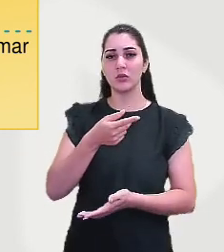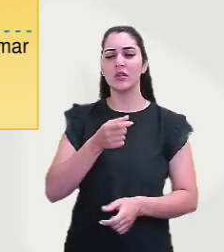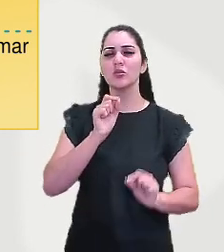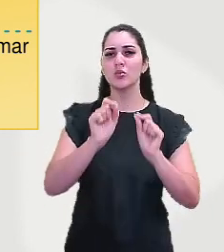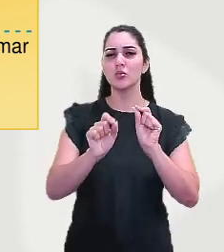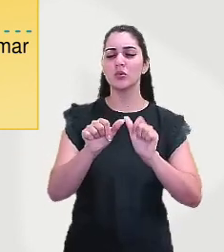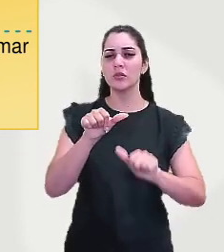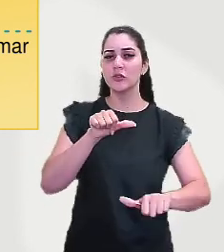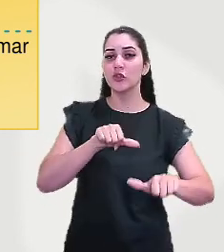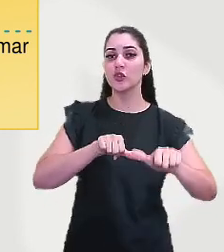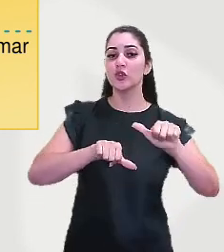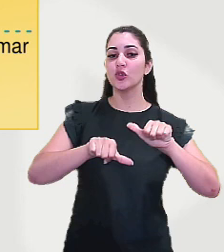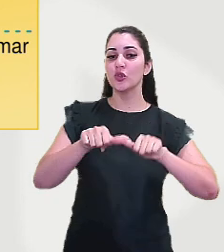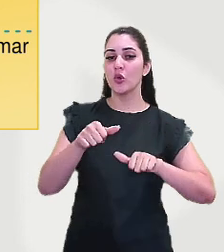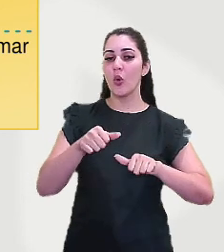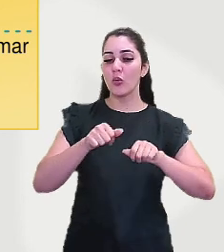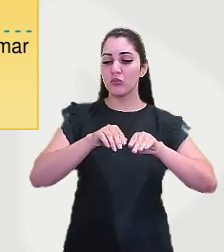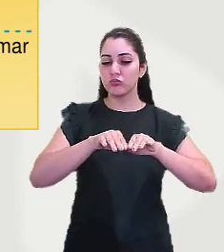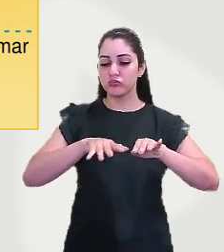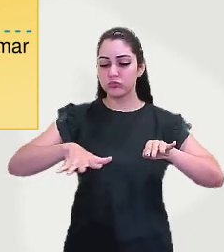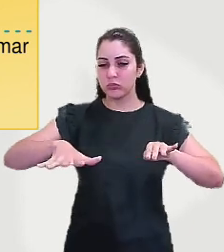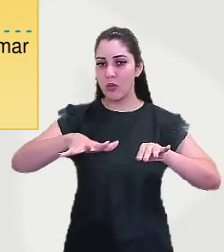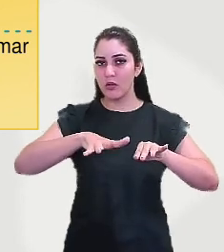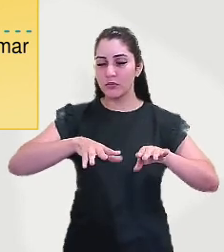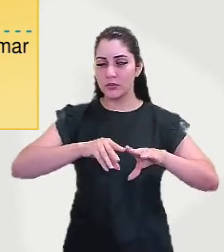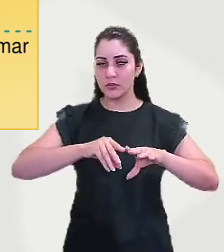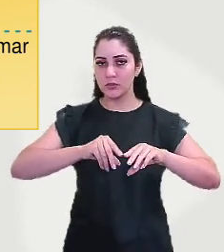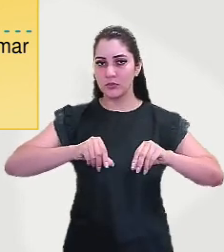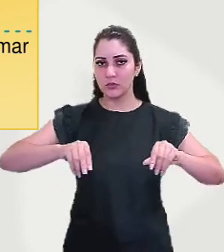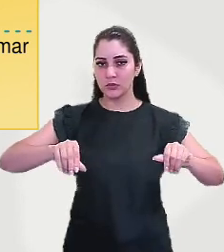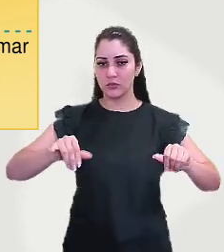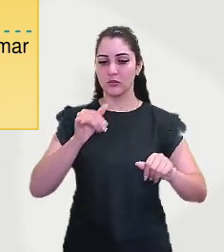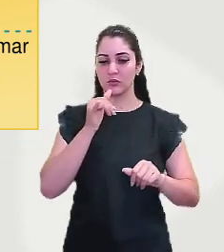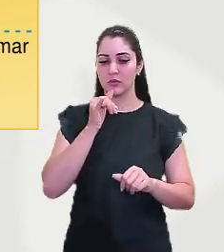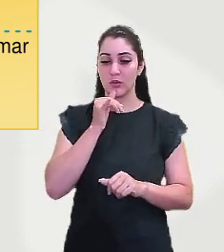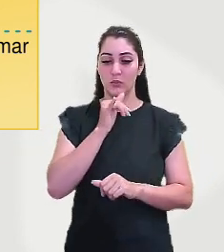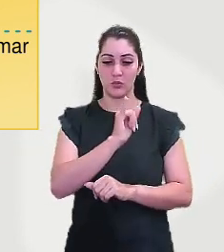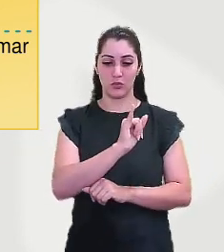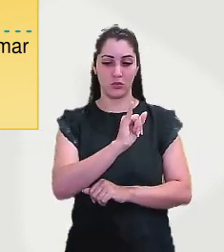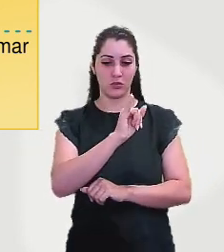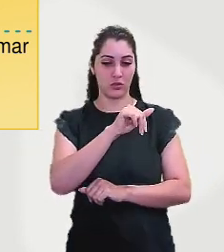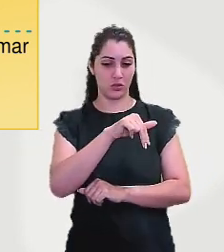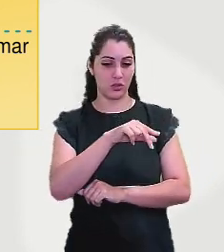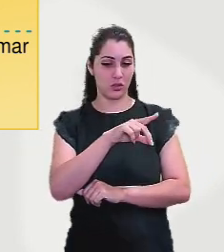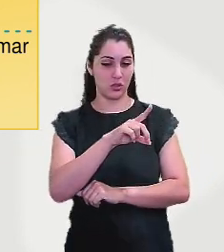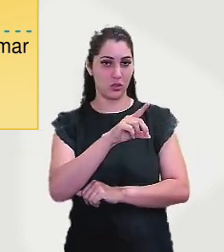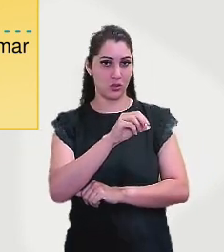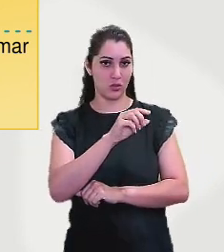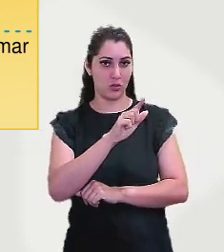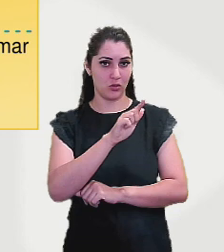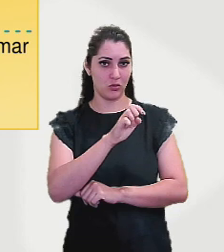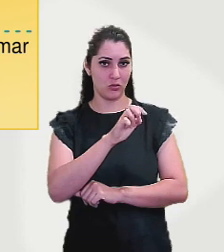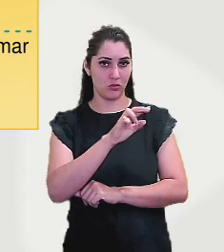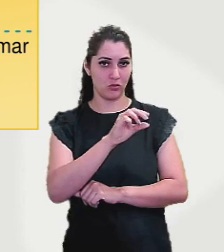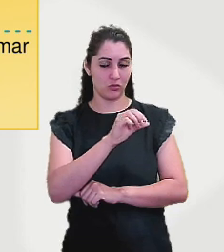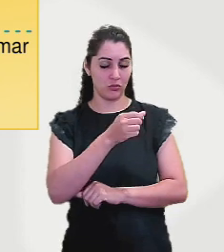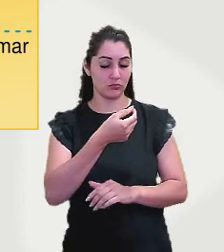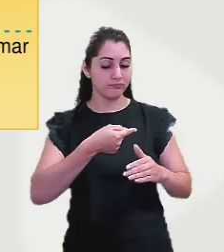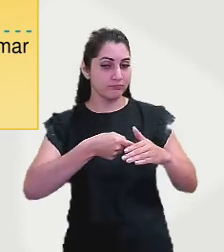modificam, né, a superfície terrestre. Os agentes endógenos, que vêm de origem interna, né? E os